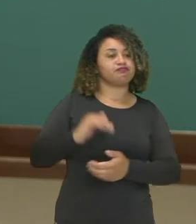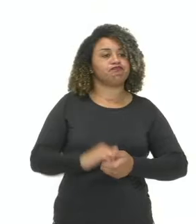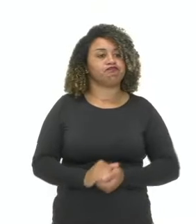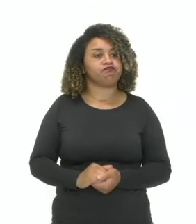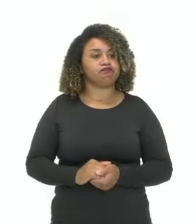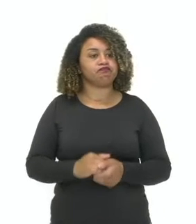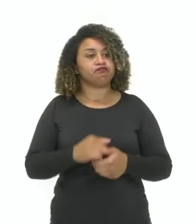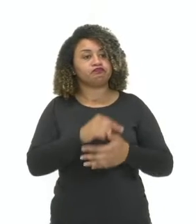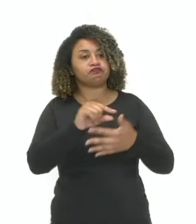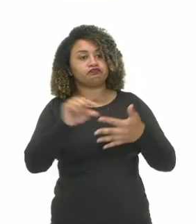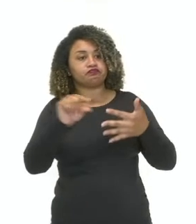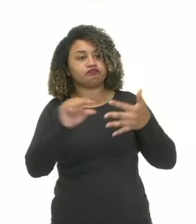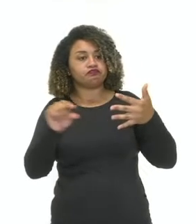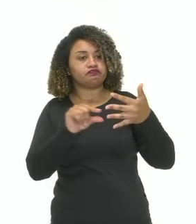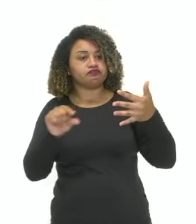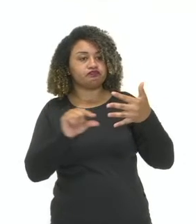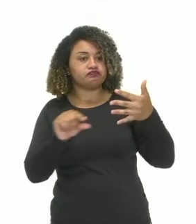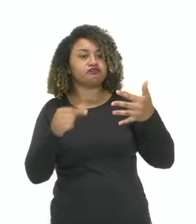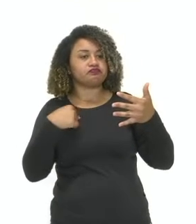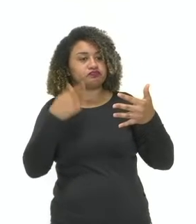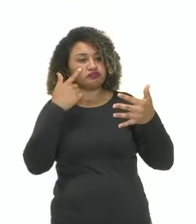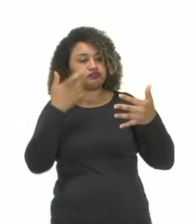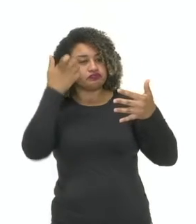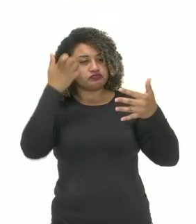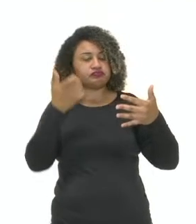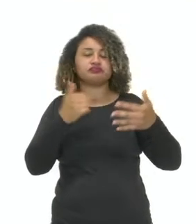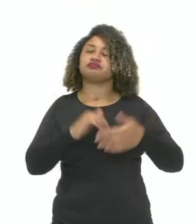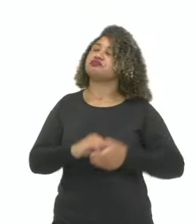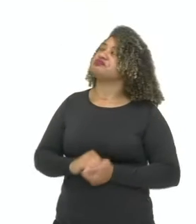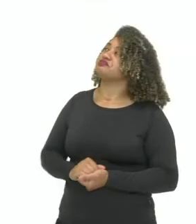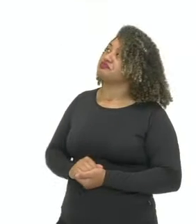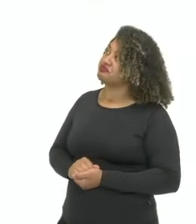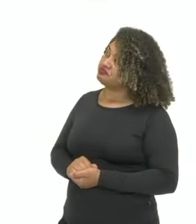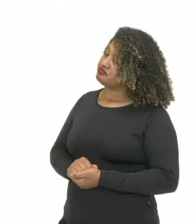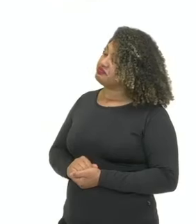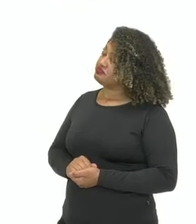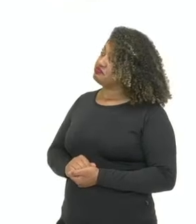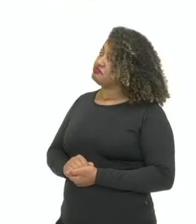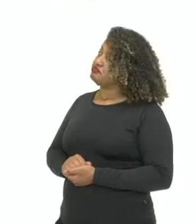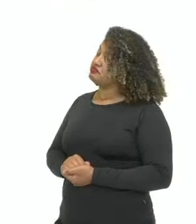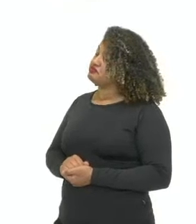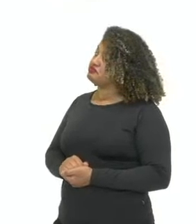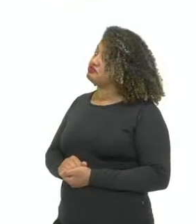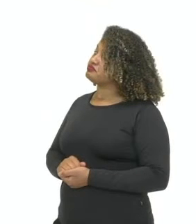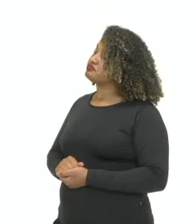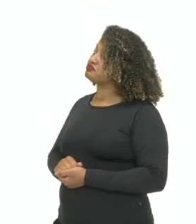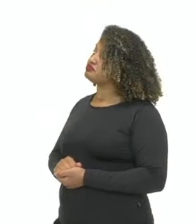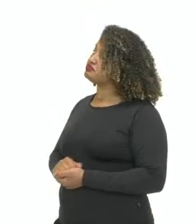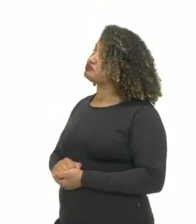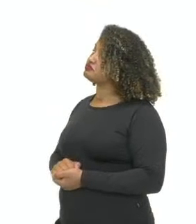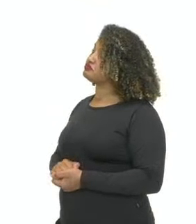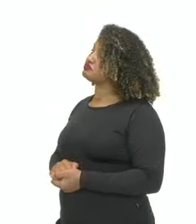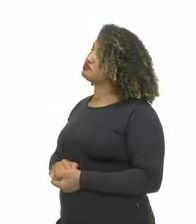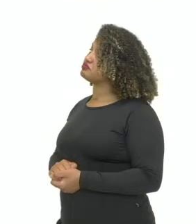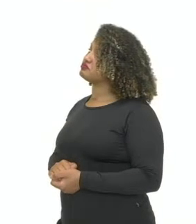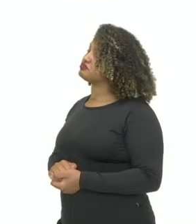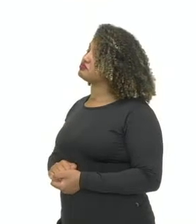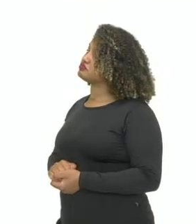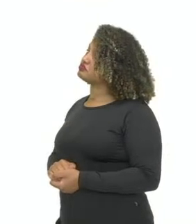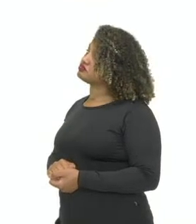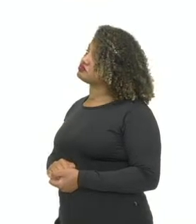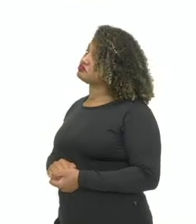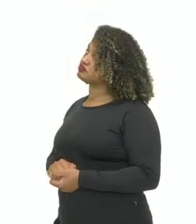aqui, ocorridas em el passado, orientadas hacia esse eje temporal, não relacionadas com el